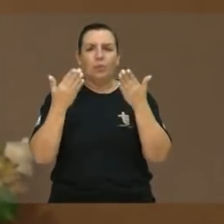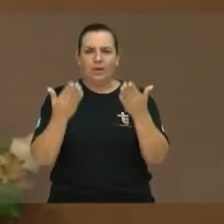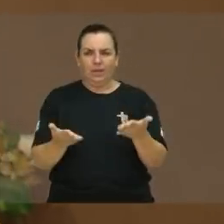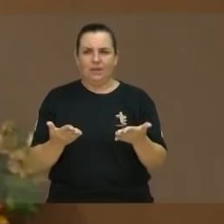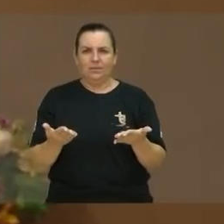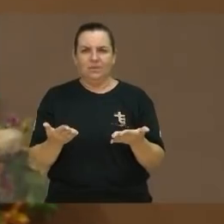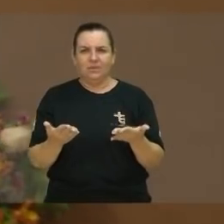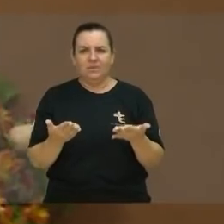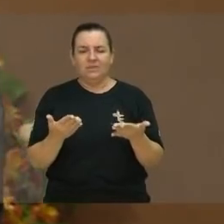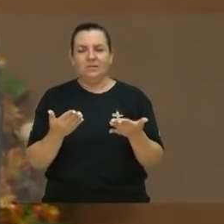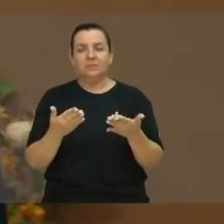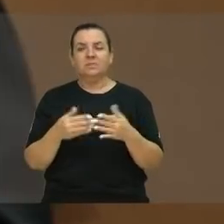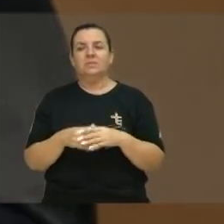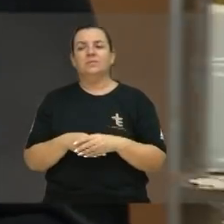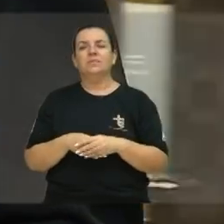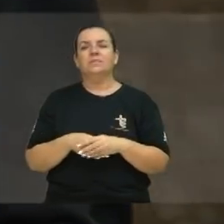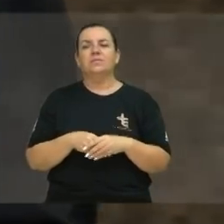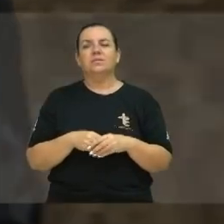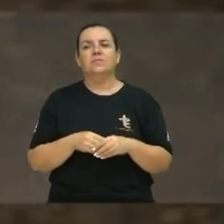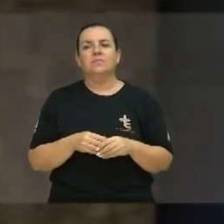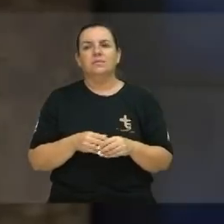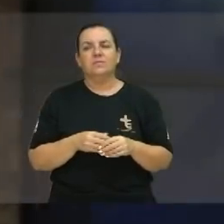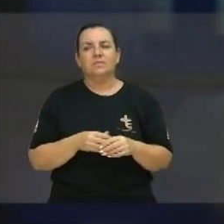avental o